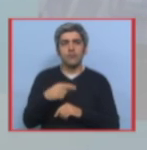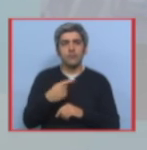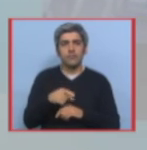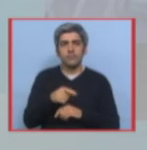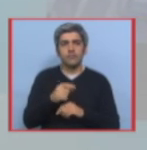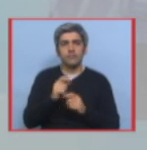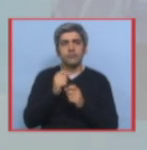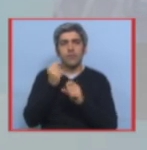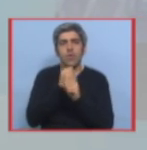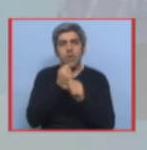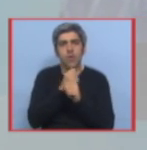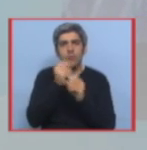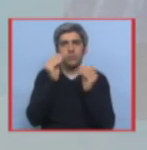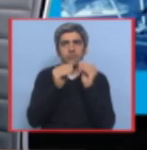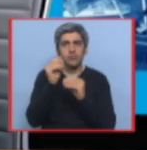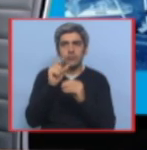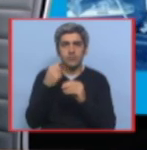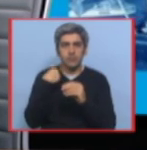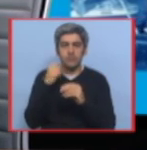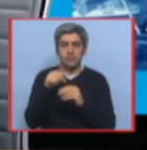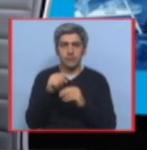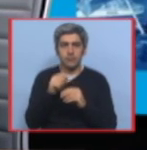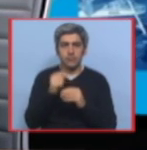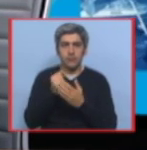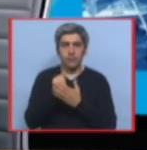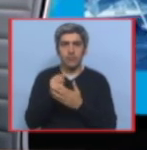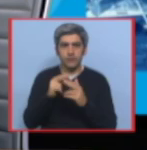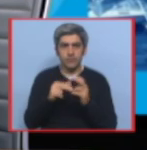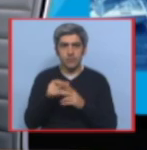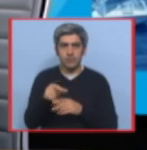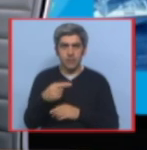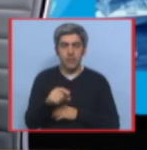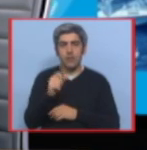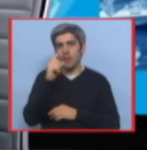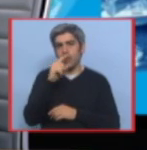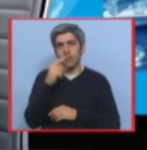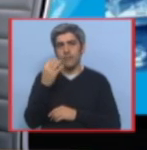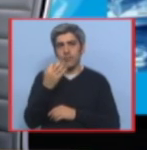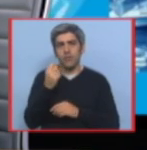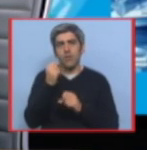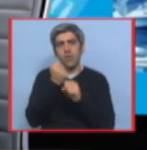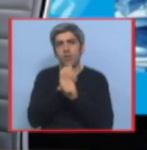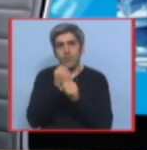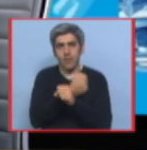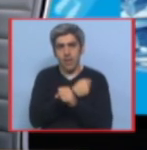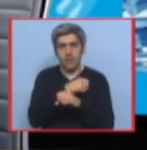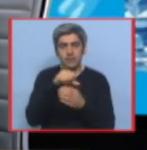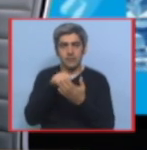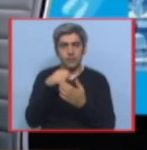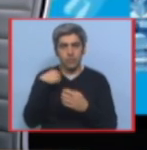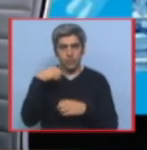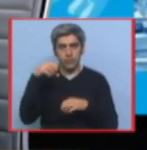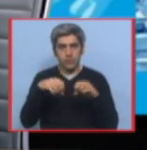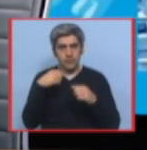acentuada na reabilitação. Exatamente. Há incentivos fiscais, mais uma vez. Quem fizer reabilitação nos centros urbanos